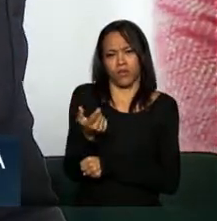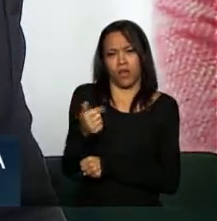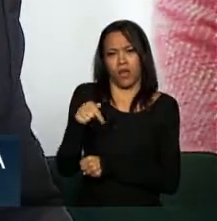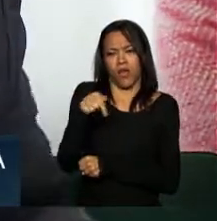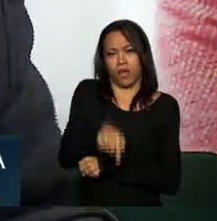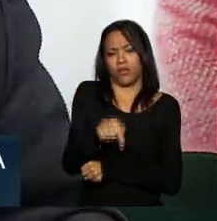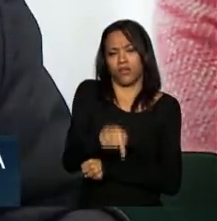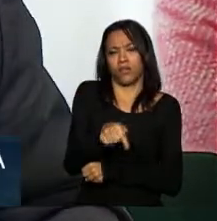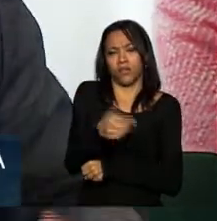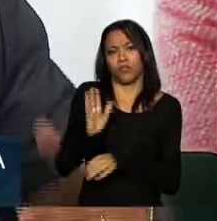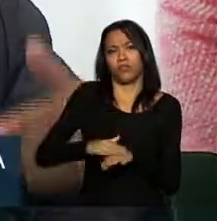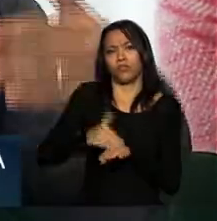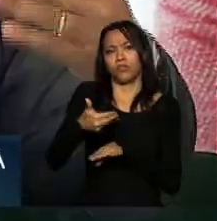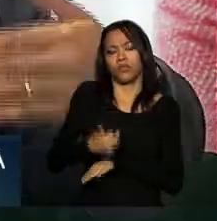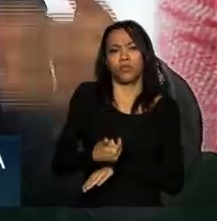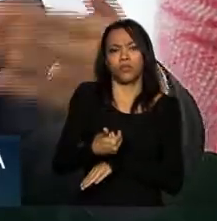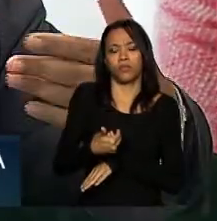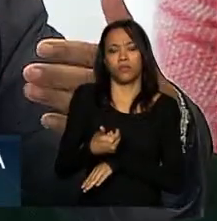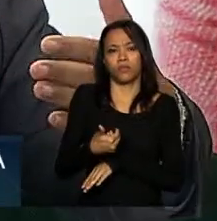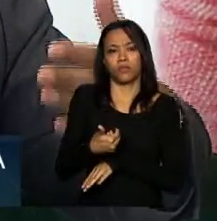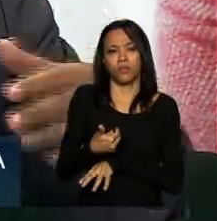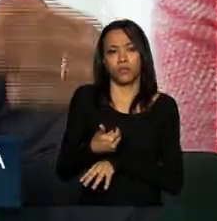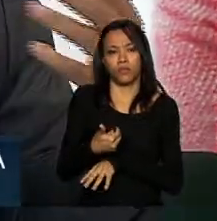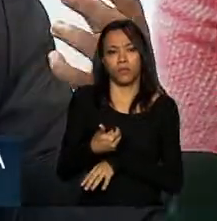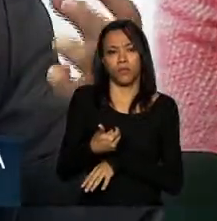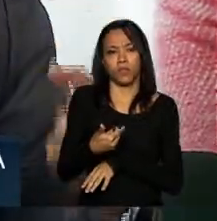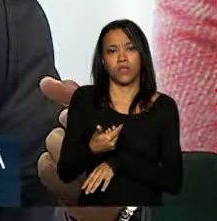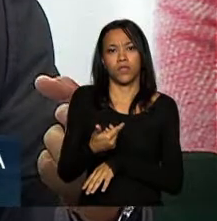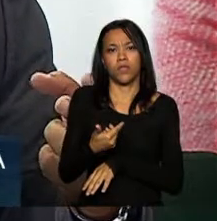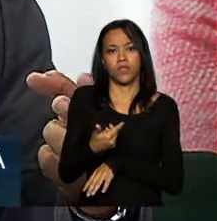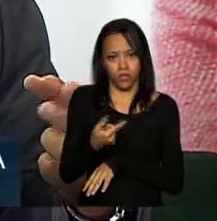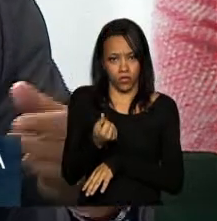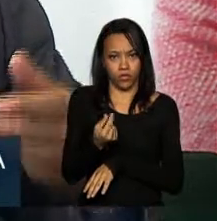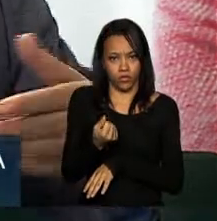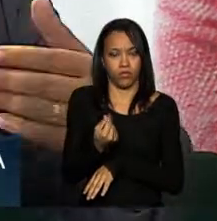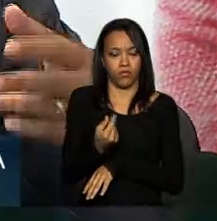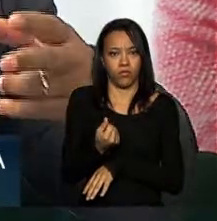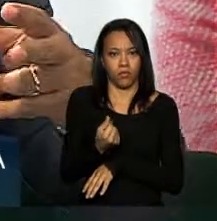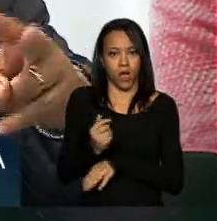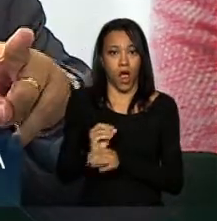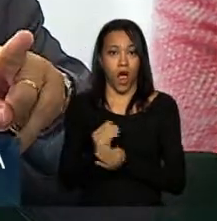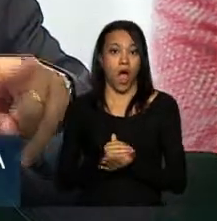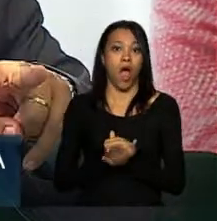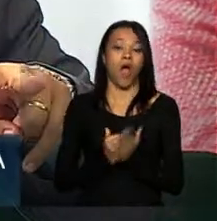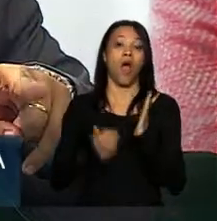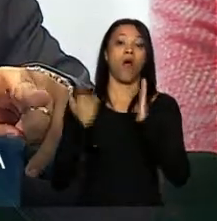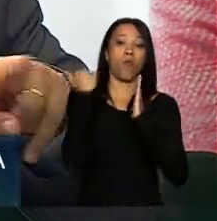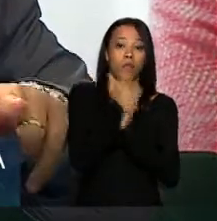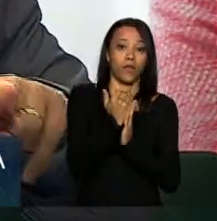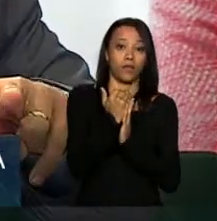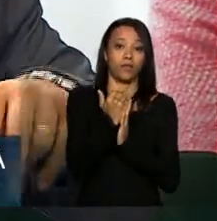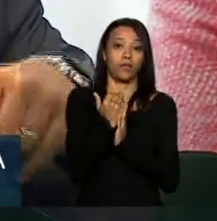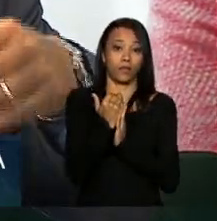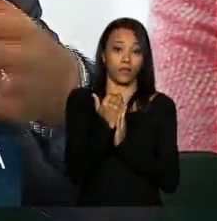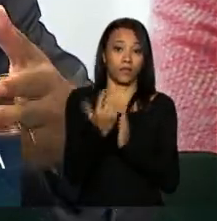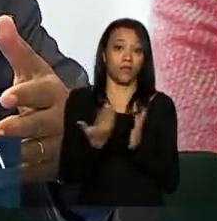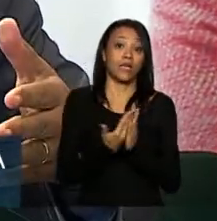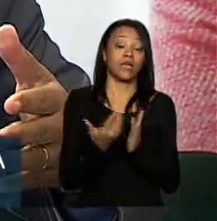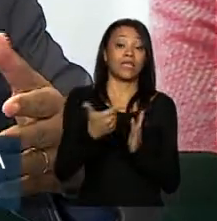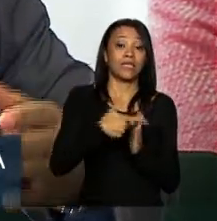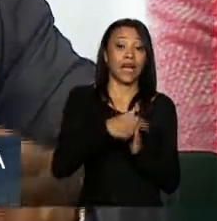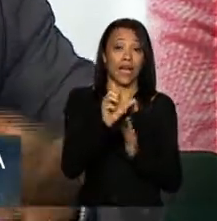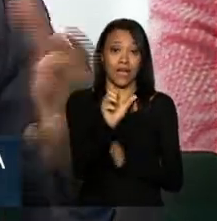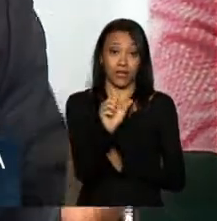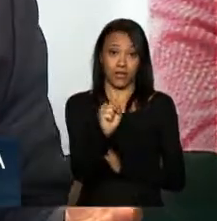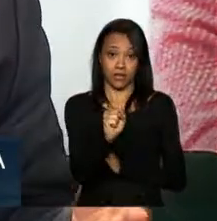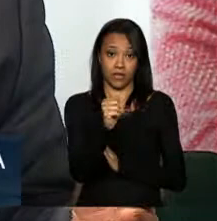Grito da Terra, estão pedindo que esses recursos sejam aumentados até a safra 2018-2019, chegando a 6